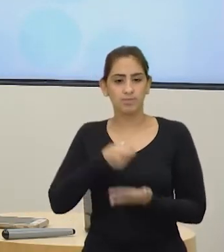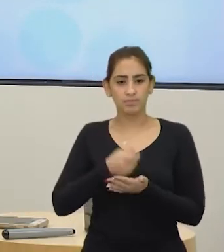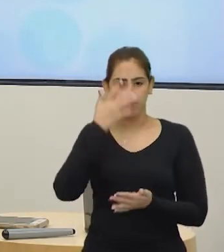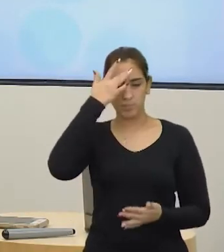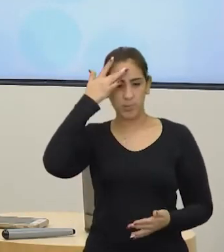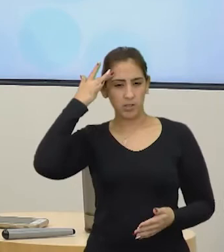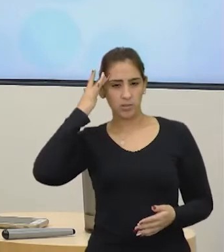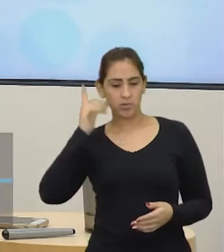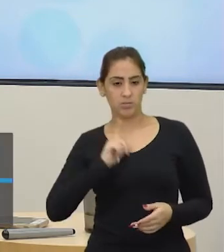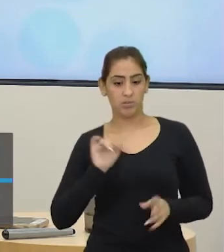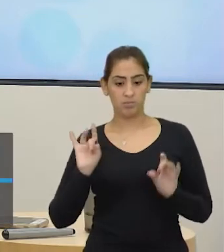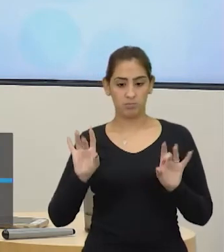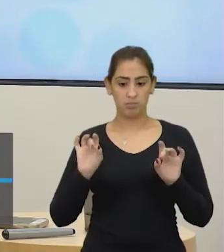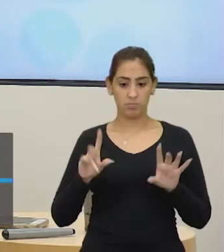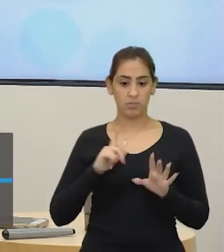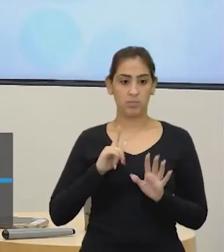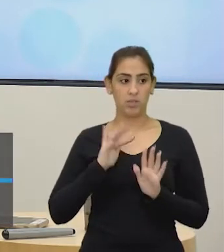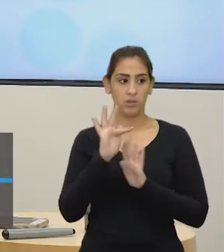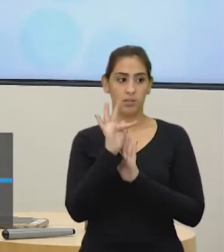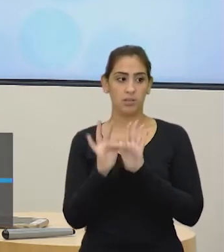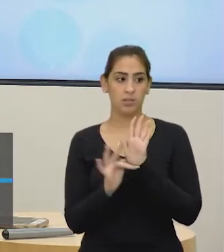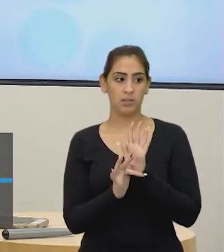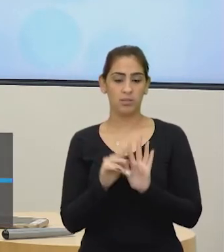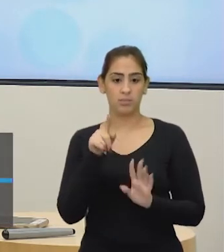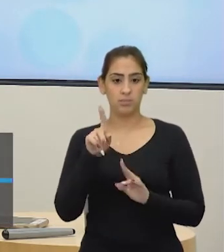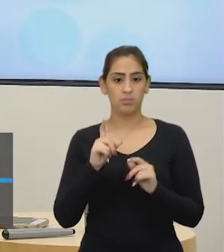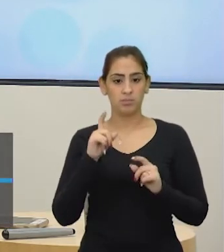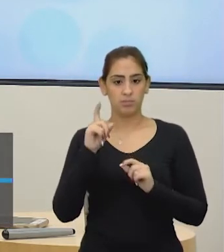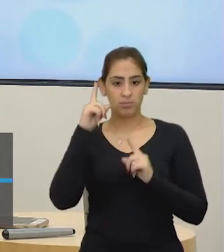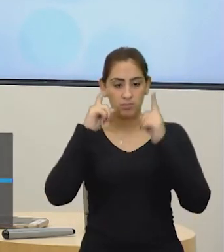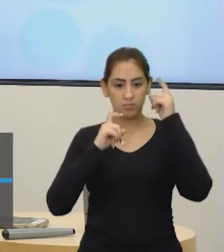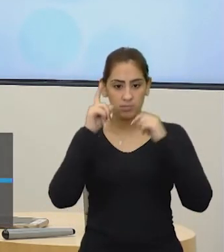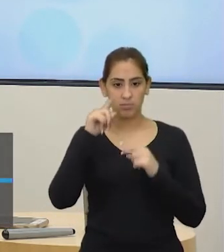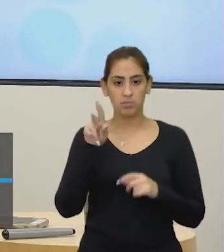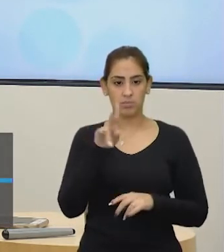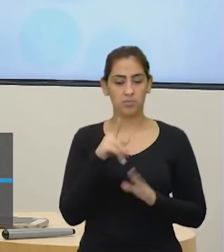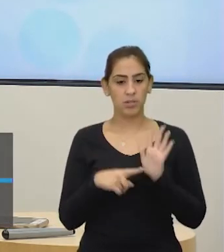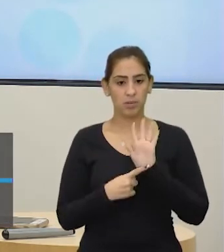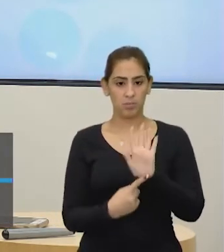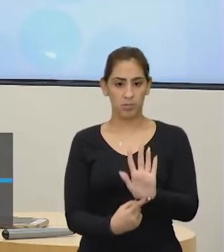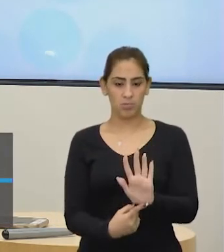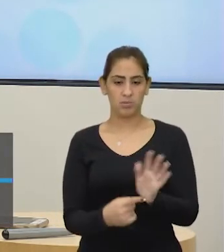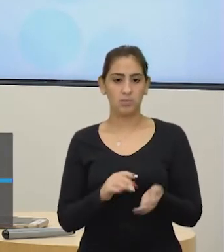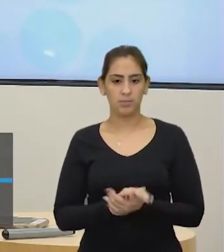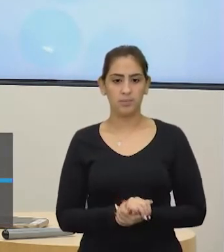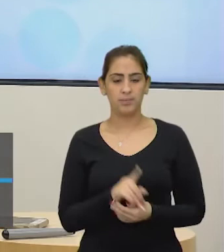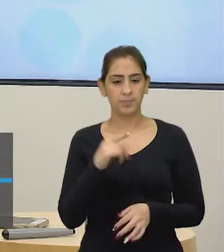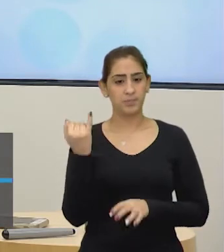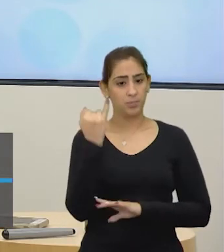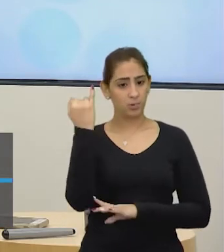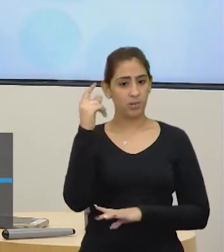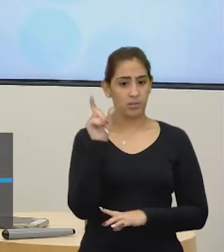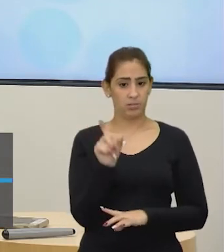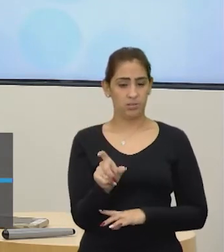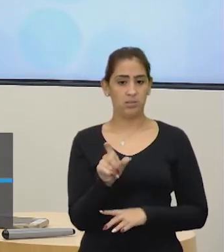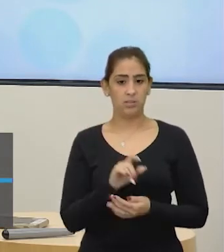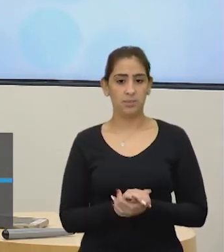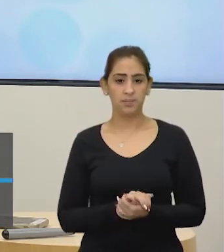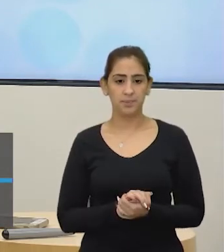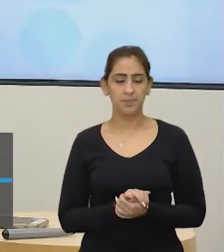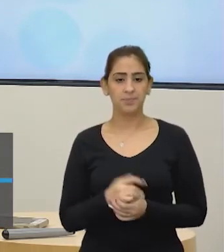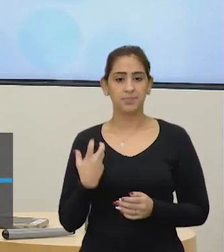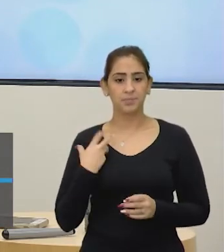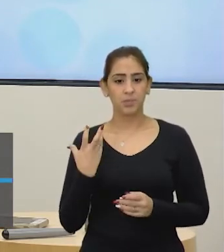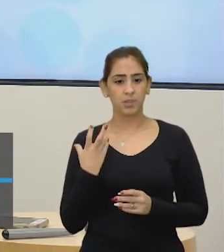especialistas, a gente tem que usar esses termos, essas expressões que demonstram conformidade. Então, olha que importância disso. Você está lá começando, eu quero